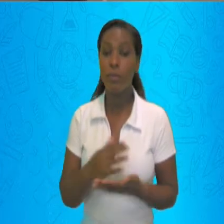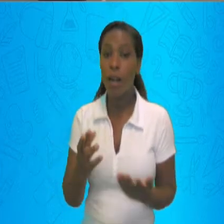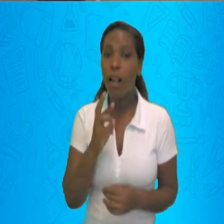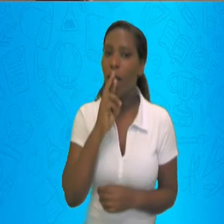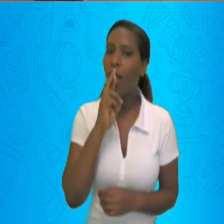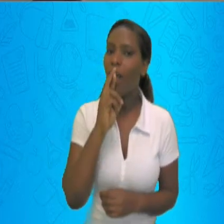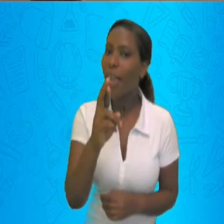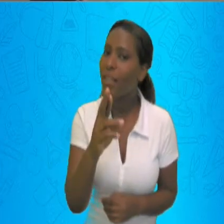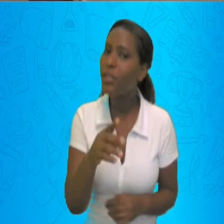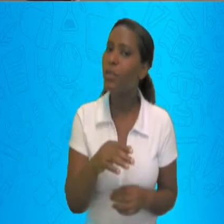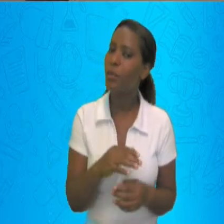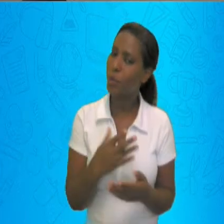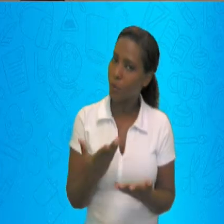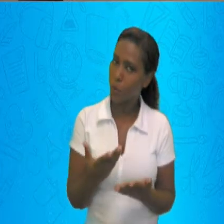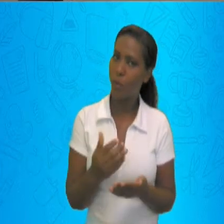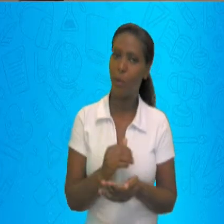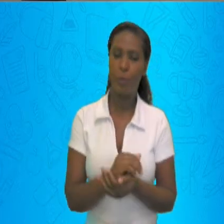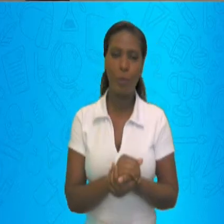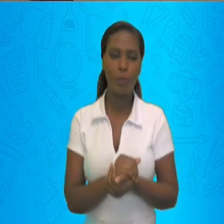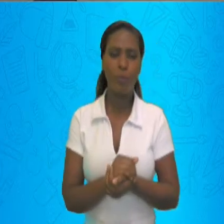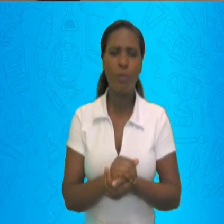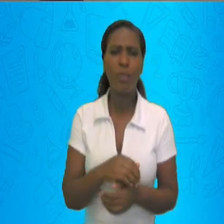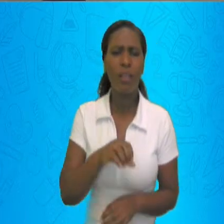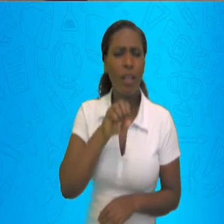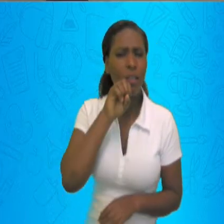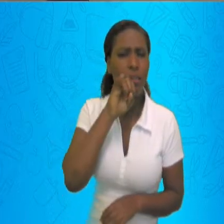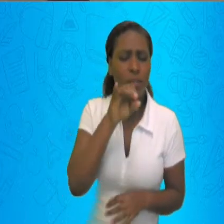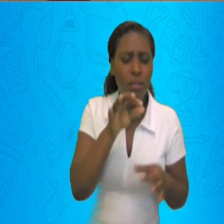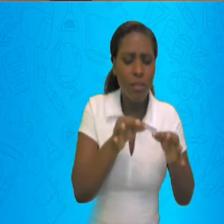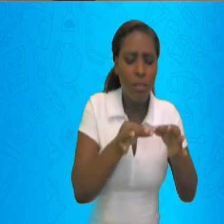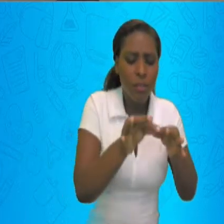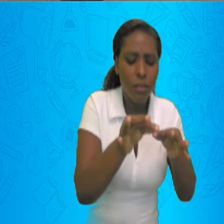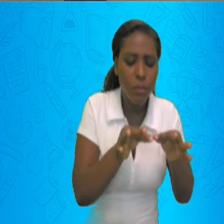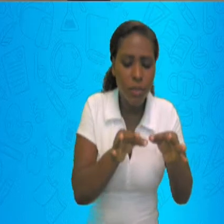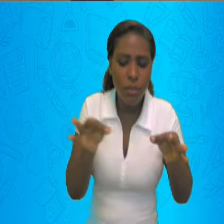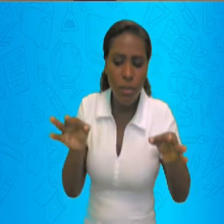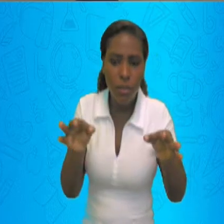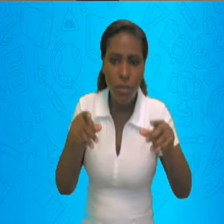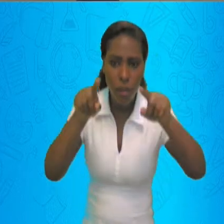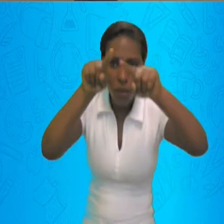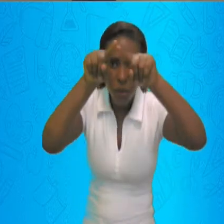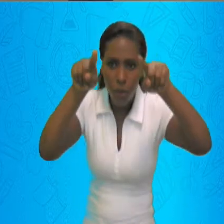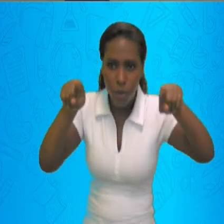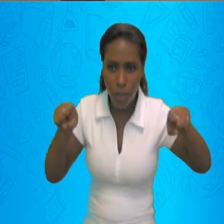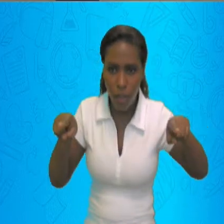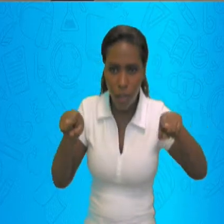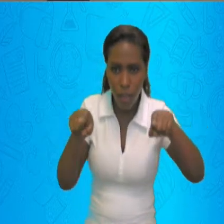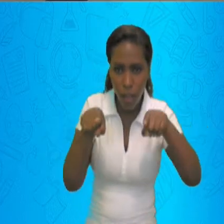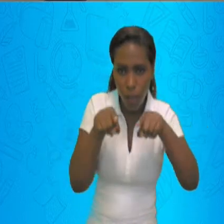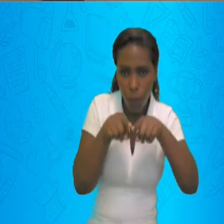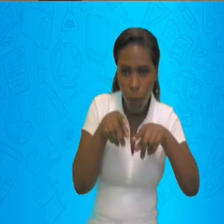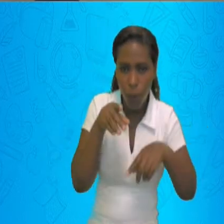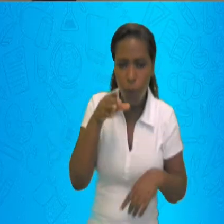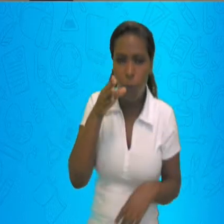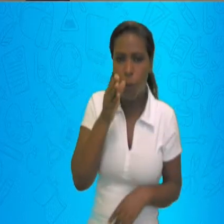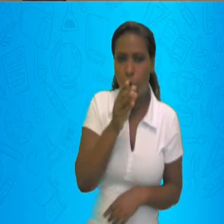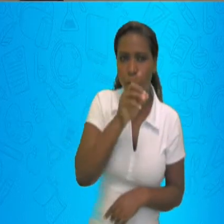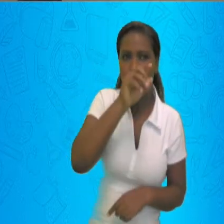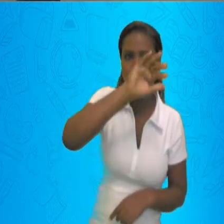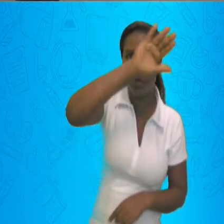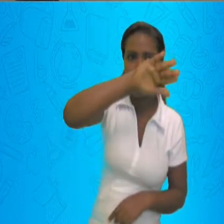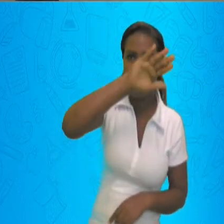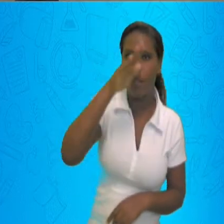Responda às questões. Se as medidas de dois lados de um triângulo isósceles são 2 e